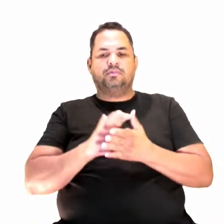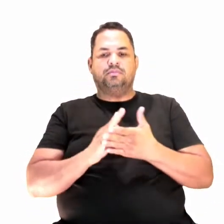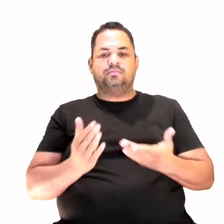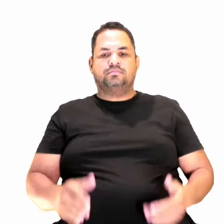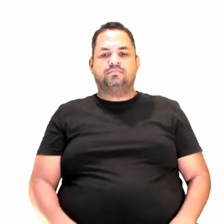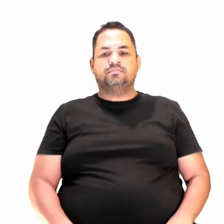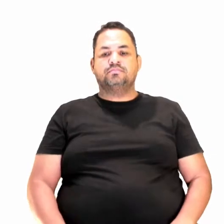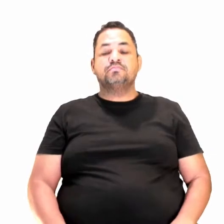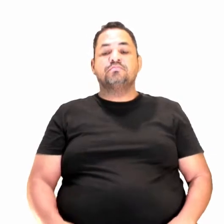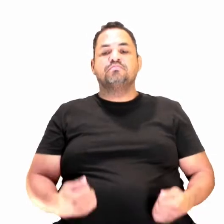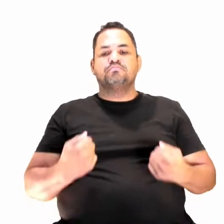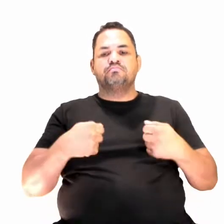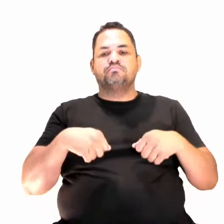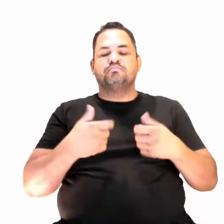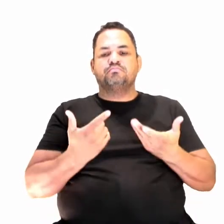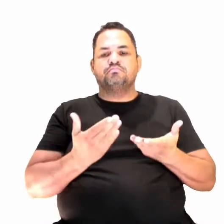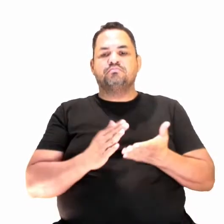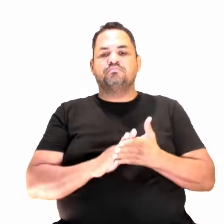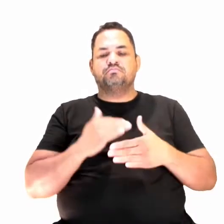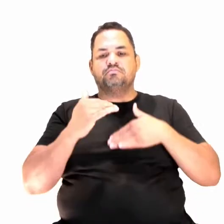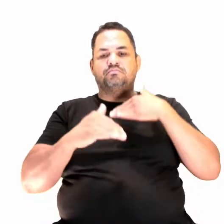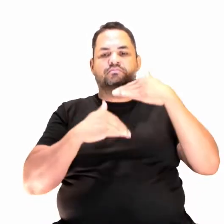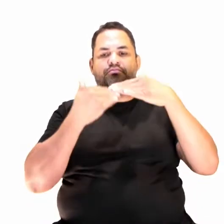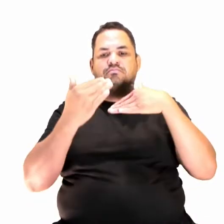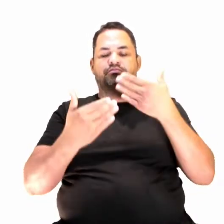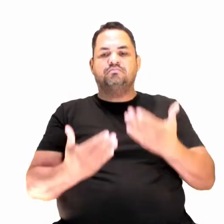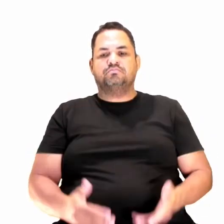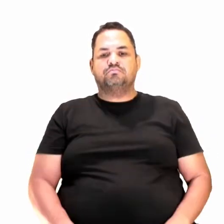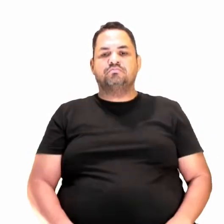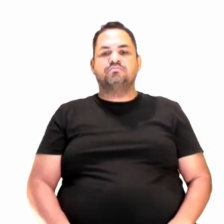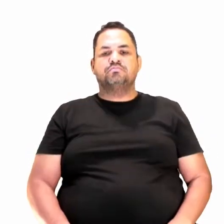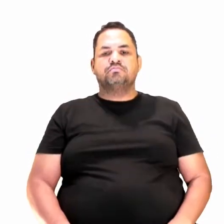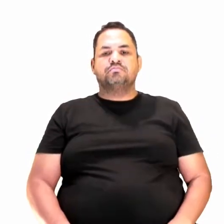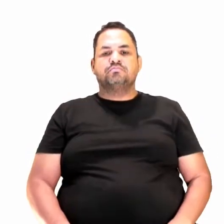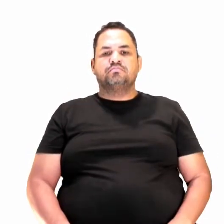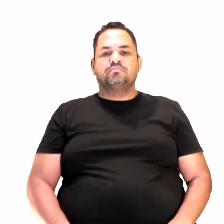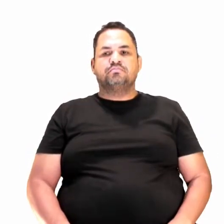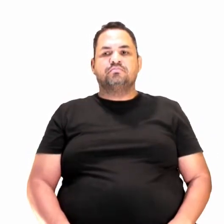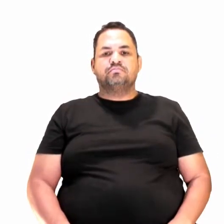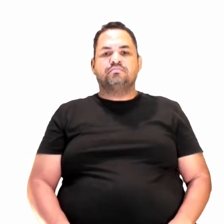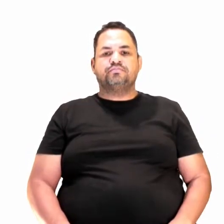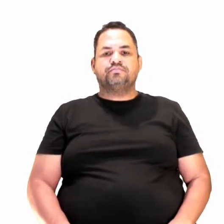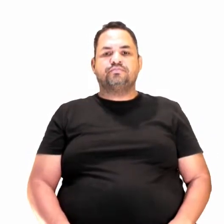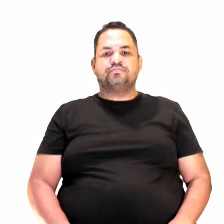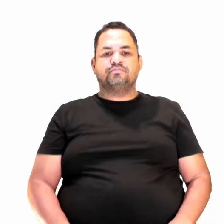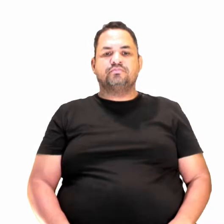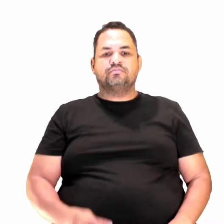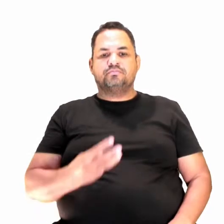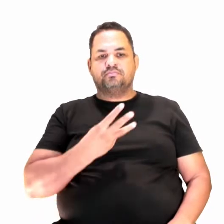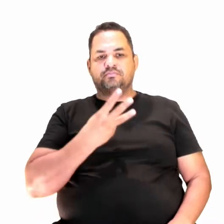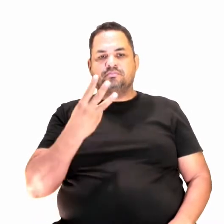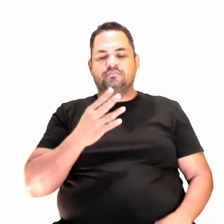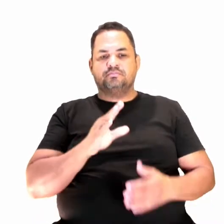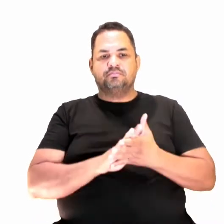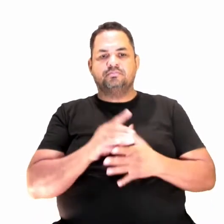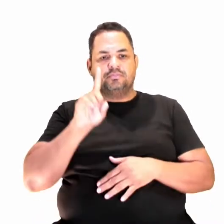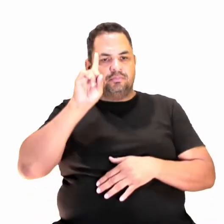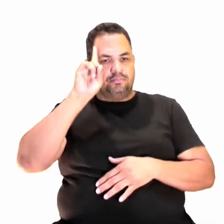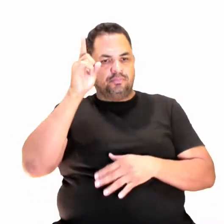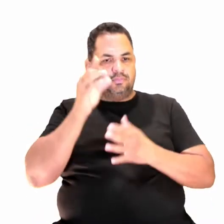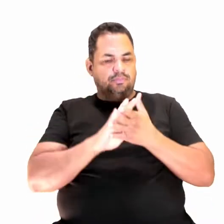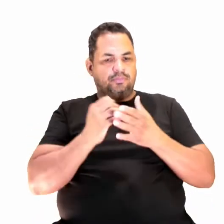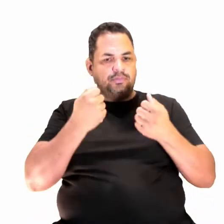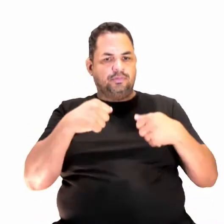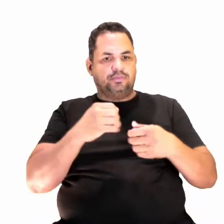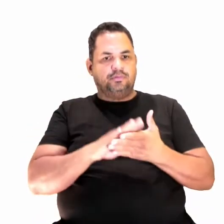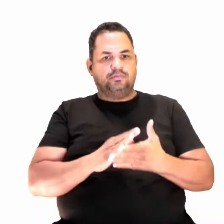como poderia. Você poderia estar desenvolvendo assim, você pode estar desenvolvendo bulimia. Esses três com a ideia de possibilidade, a gente